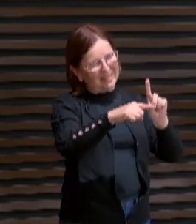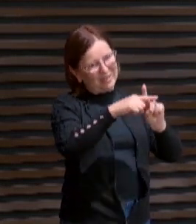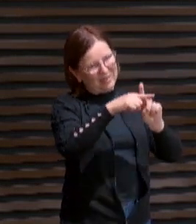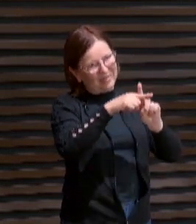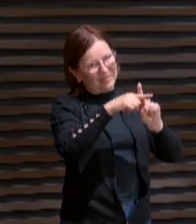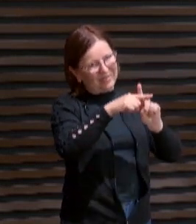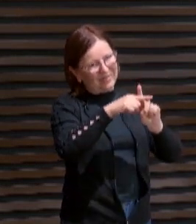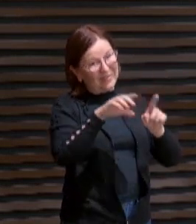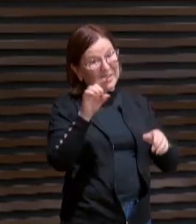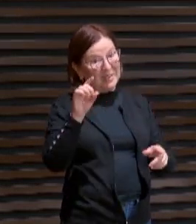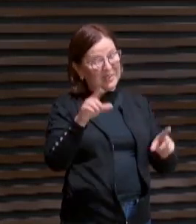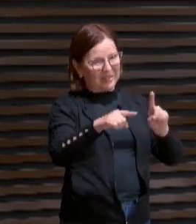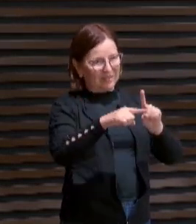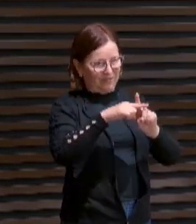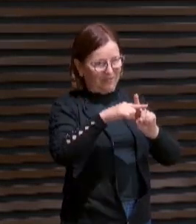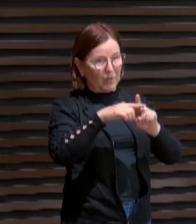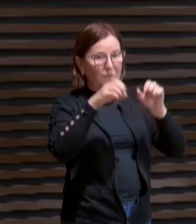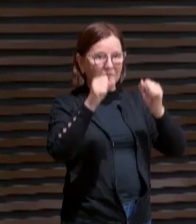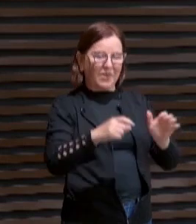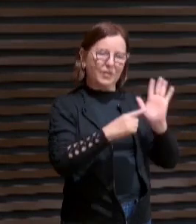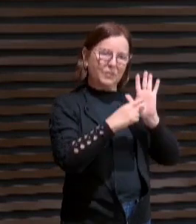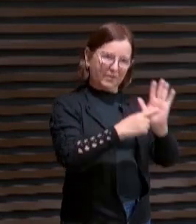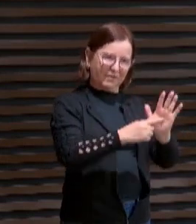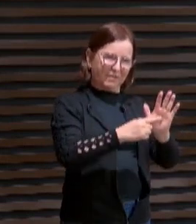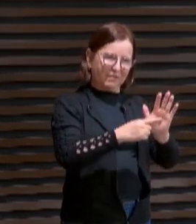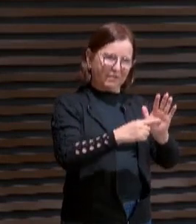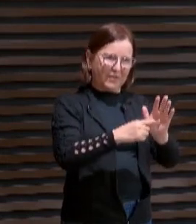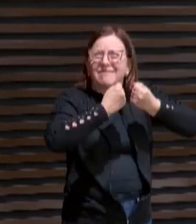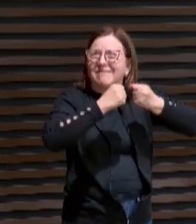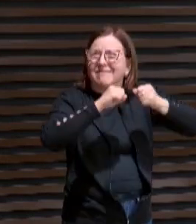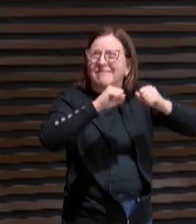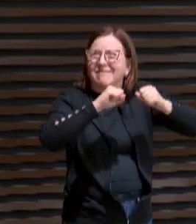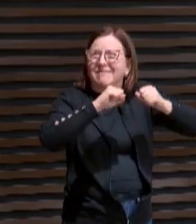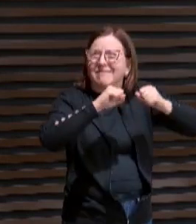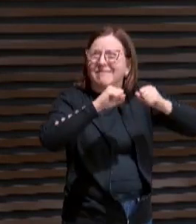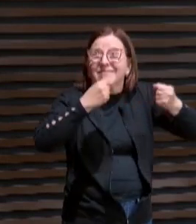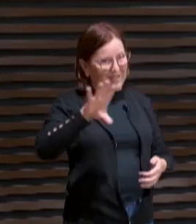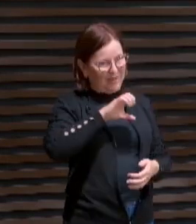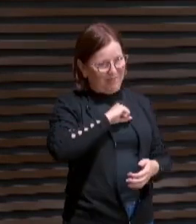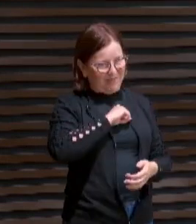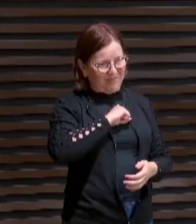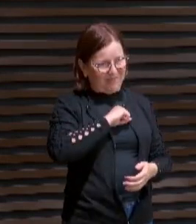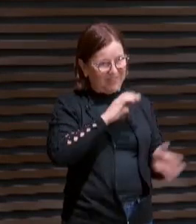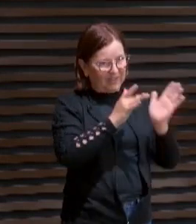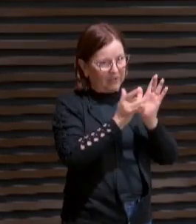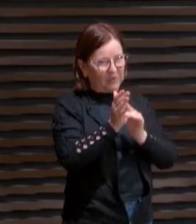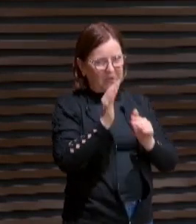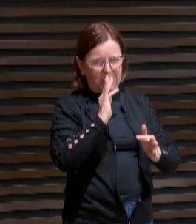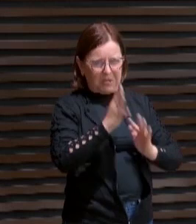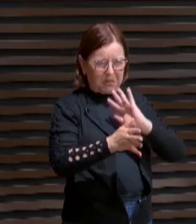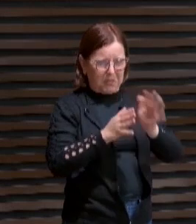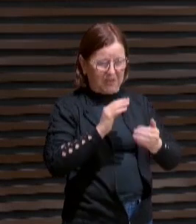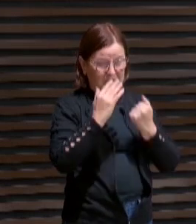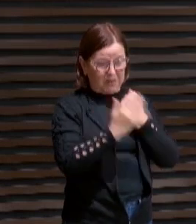Só a cruz pode medir tamanho amor. Jesus foi acusado e condenado pelos